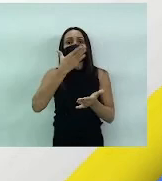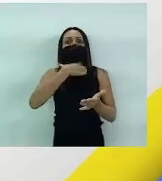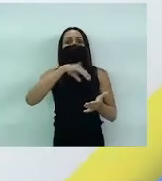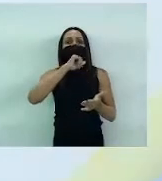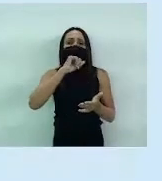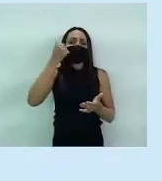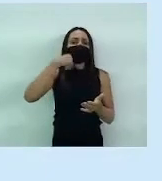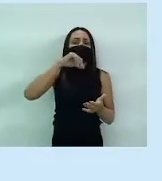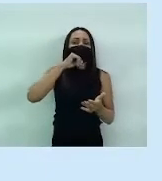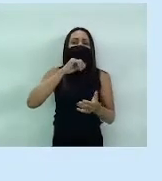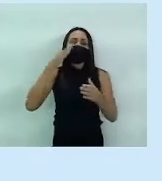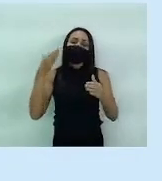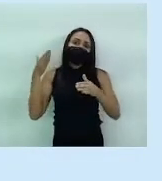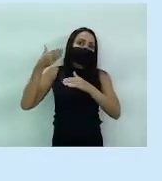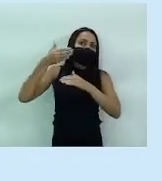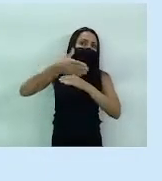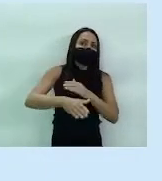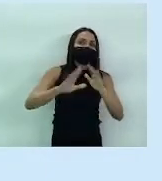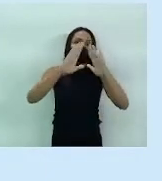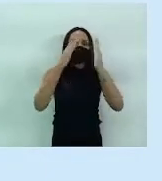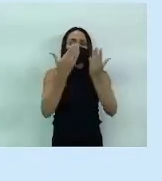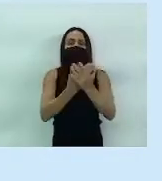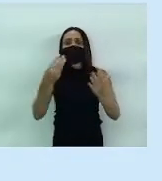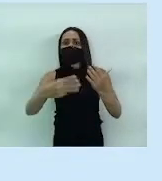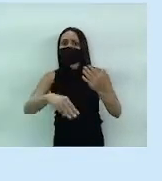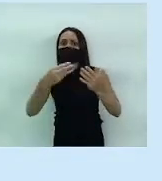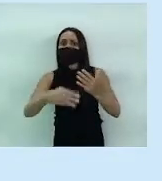é mandar os filhos à escola. Então, a gente